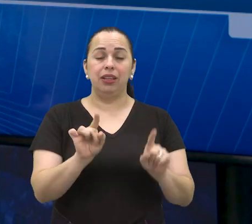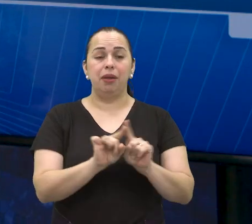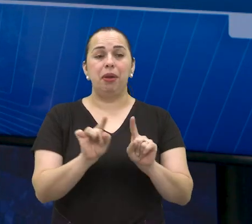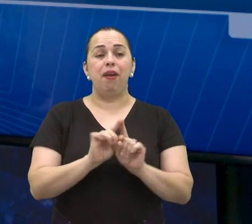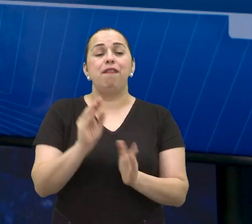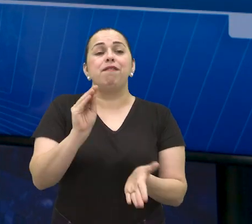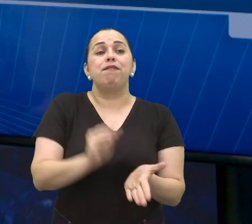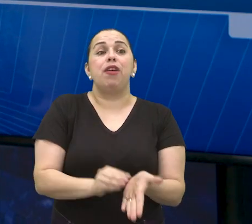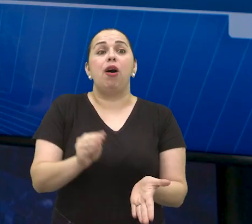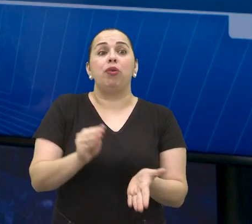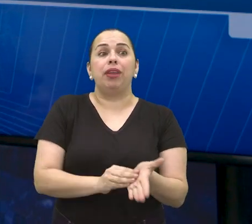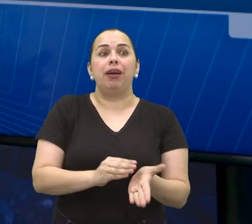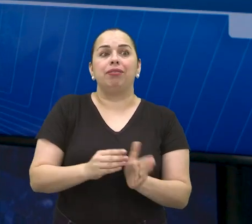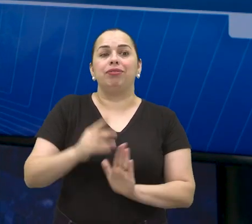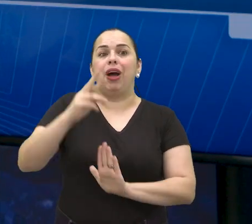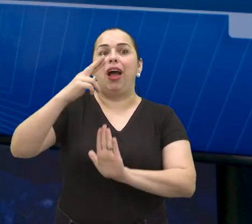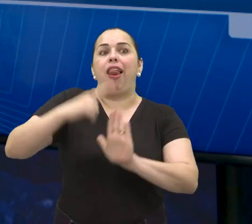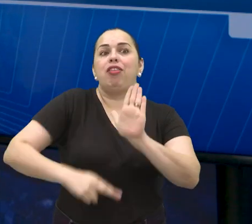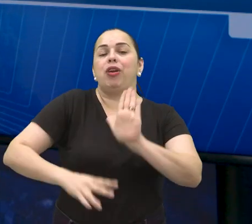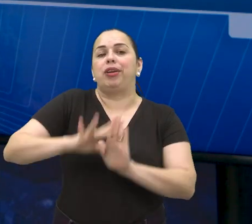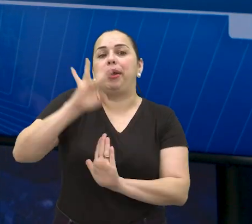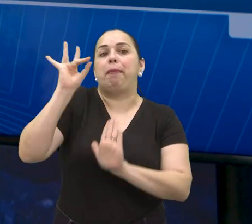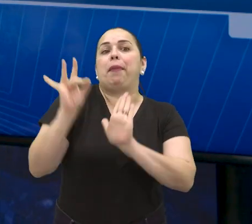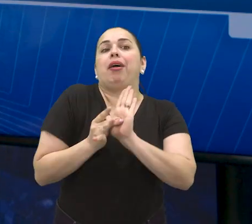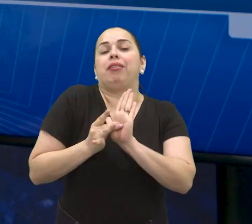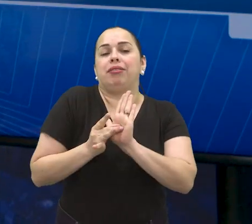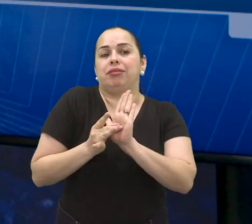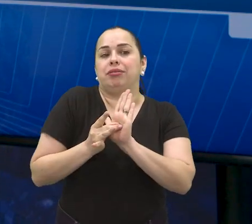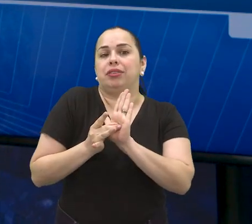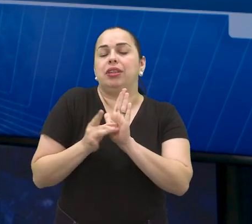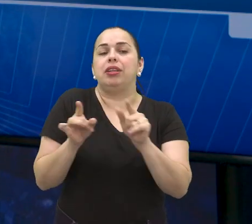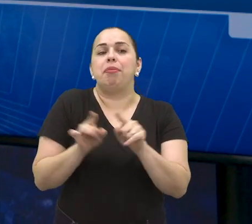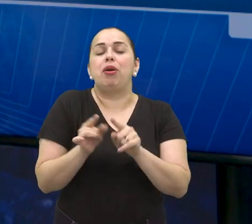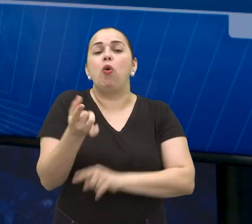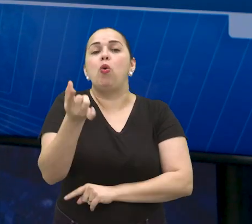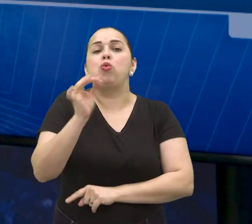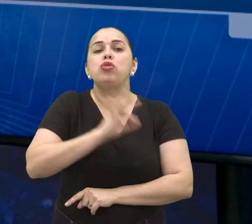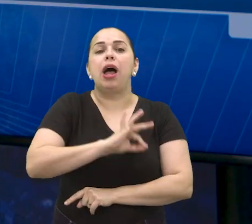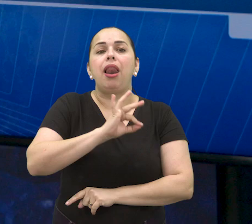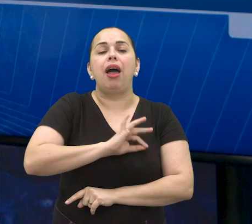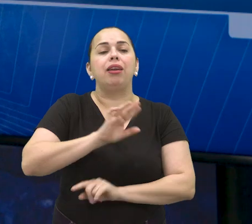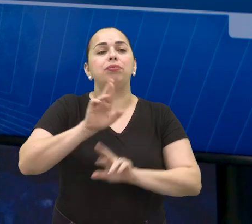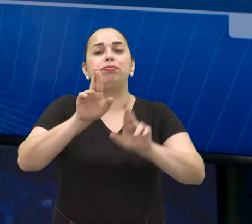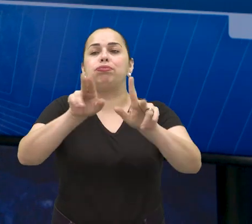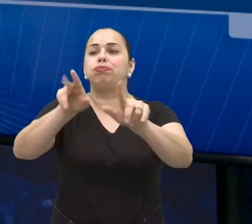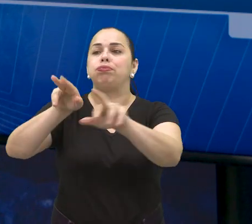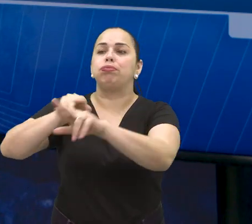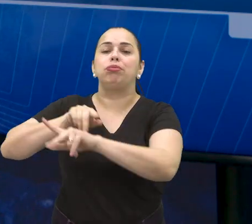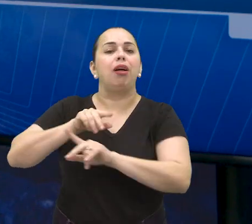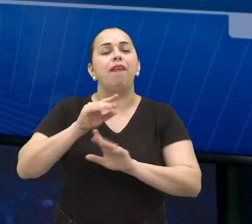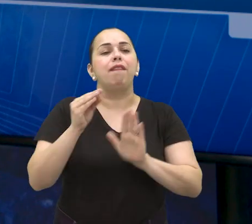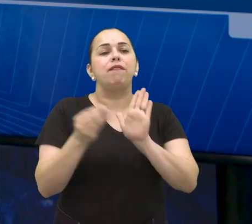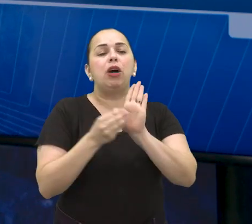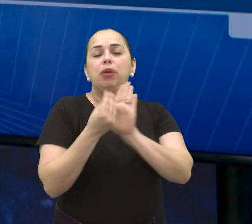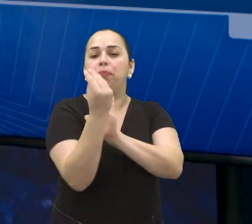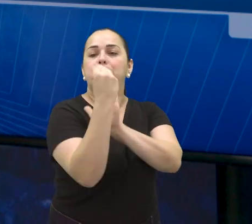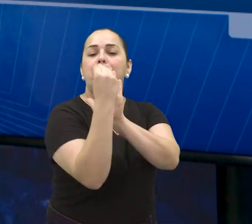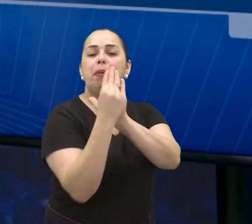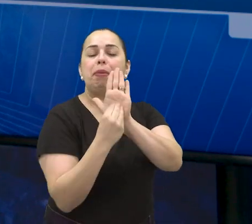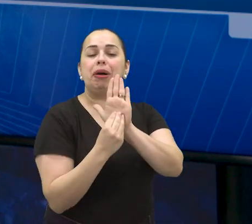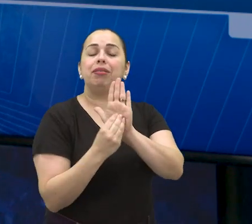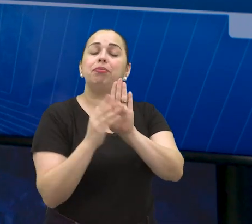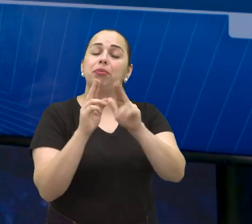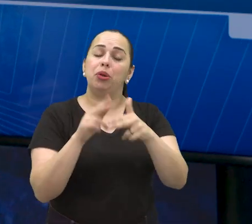de transparência nas empresas com relação ao seu plano de remuneração, aonde as mulheres ainda acabam